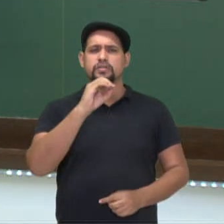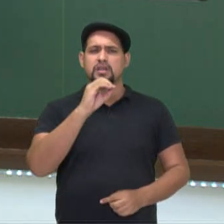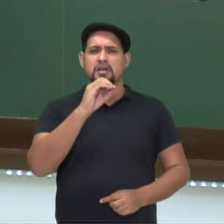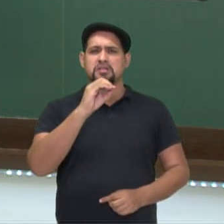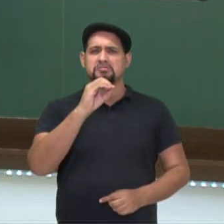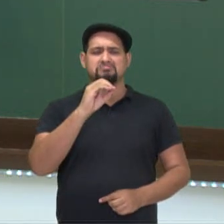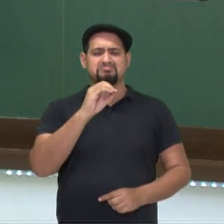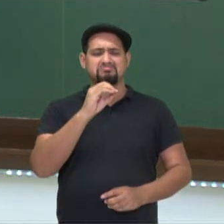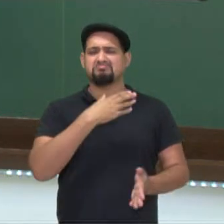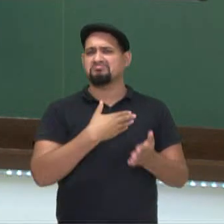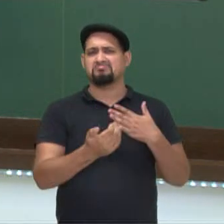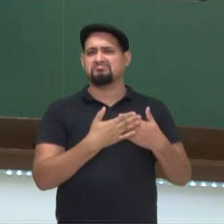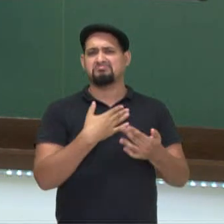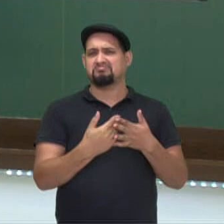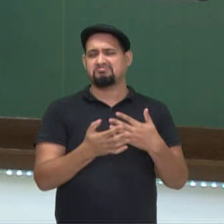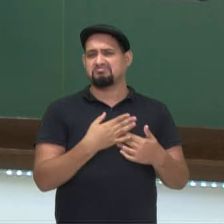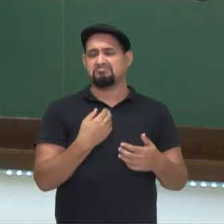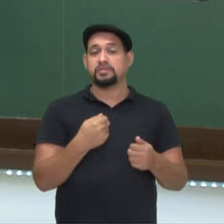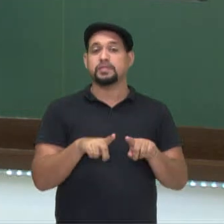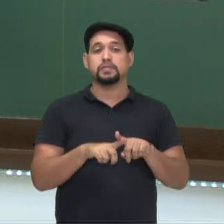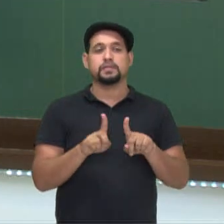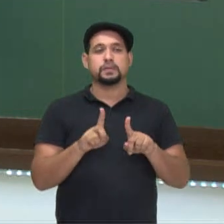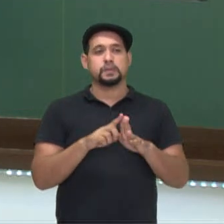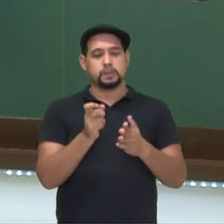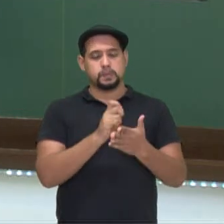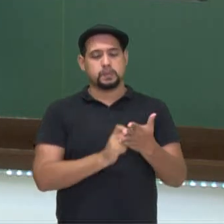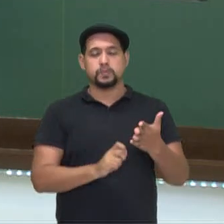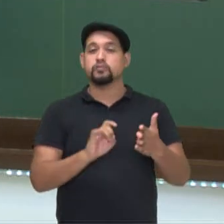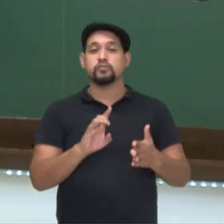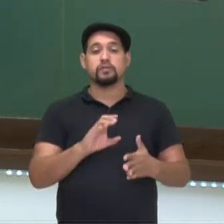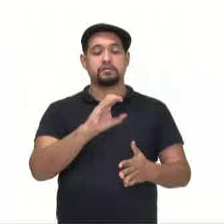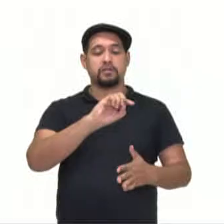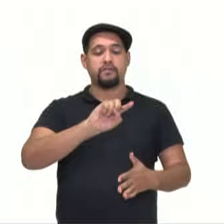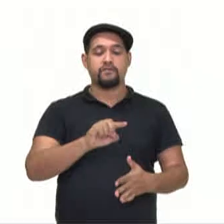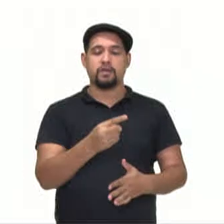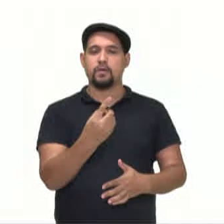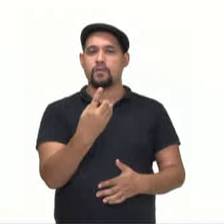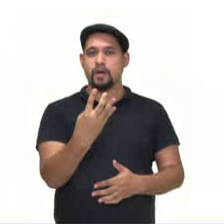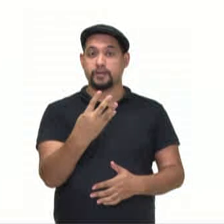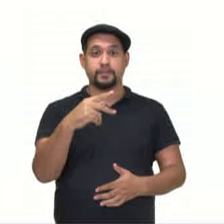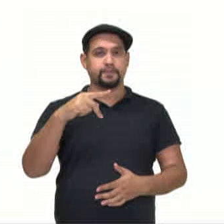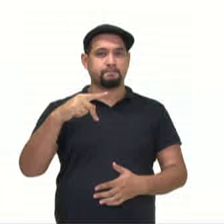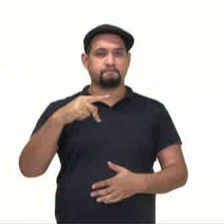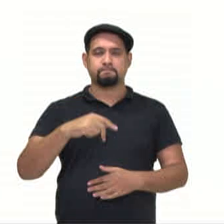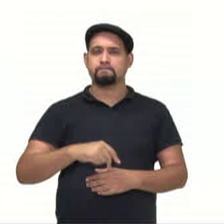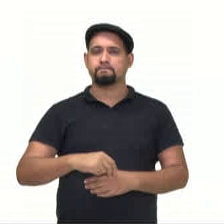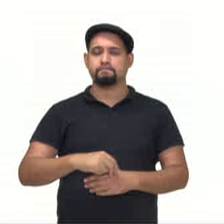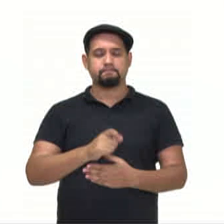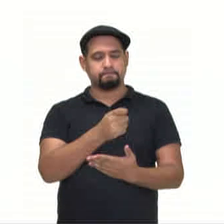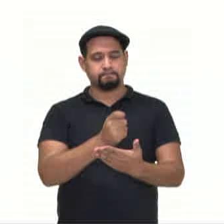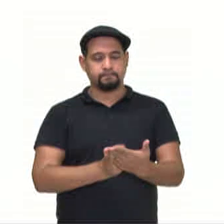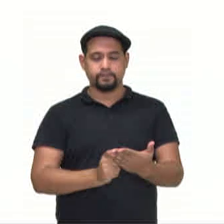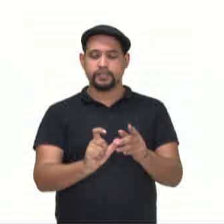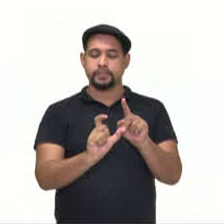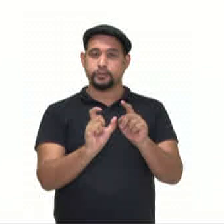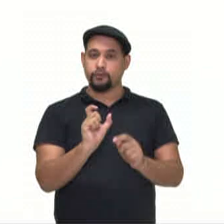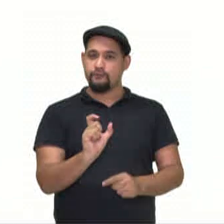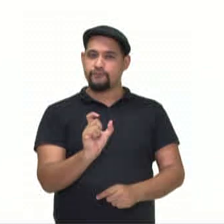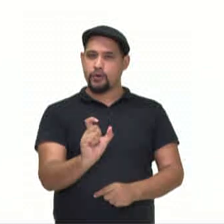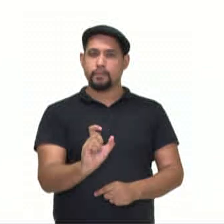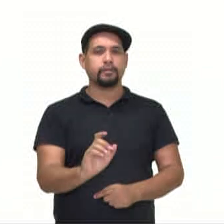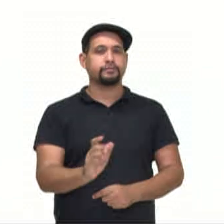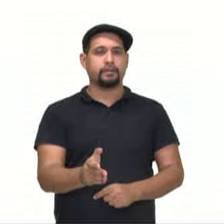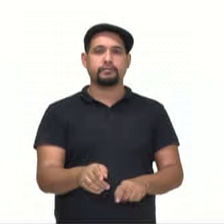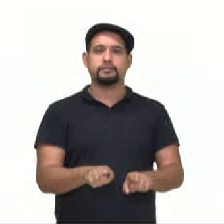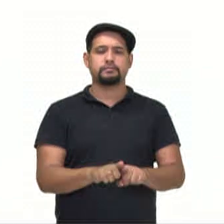depois não importa, né? Então, eu posso escrever simplesmente 0,4P. Então, eu escrevi as duas fórmulas aí para você. Essa é a